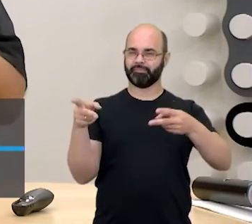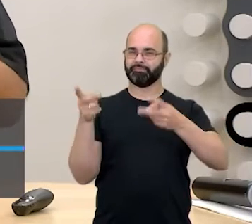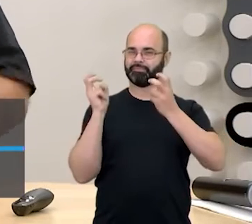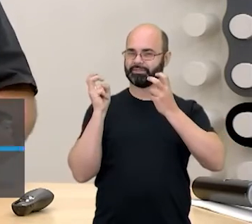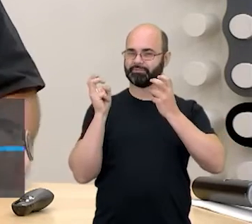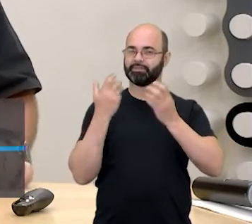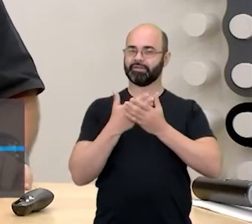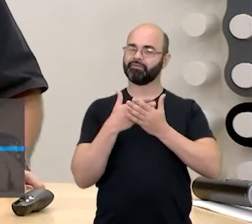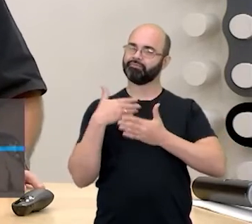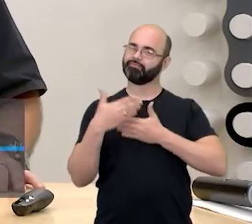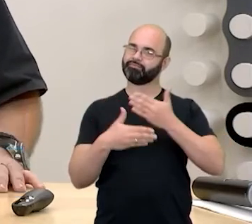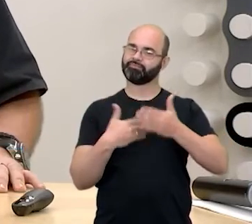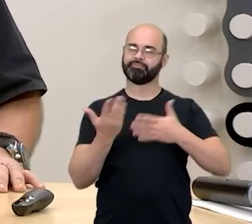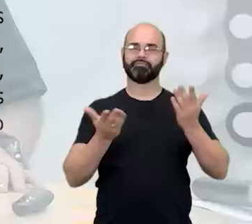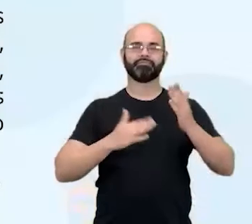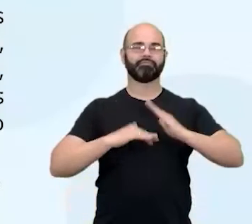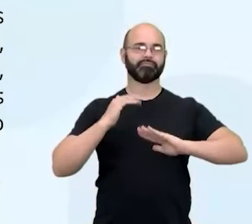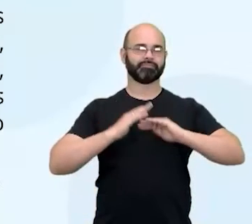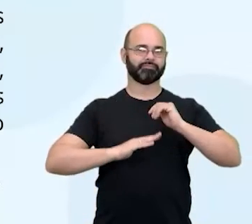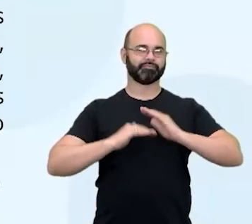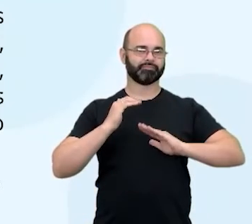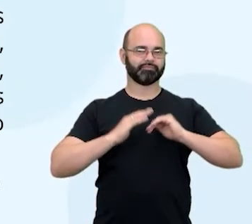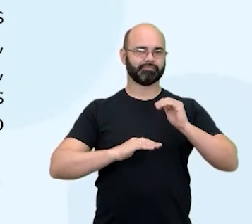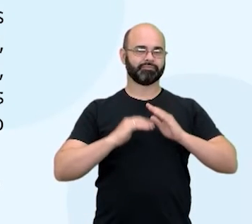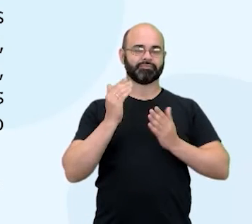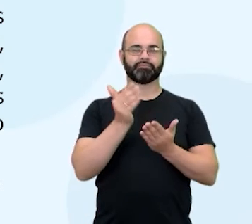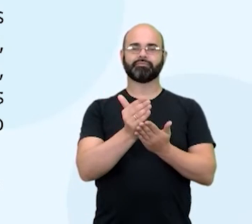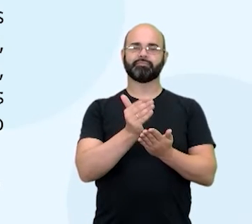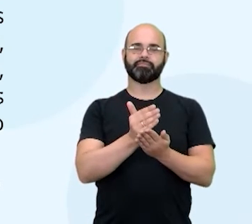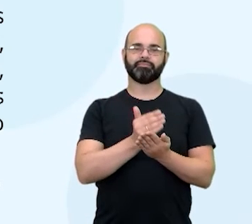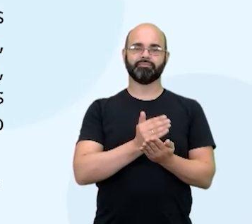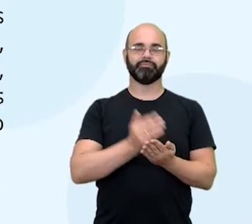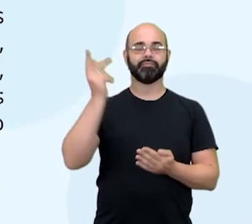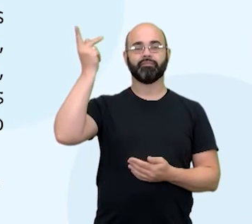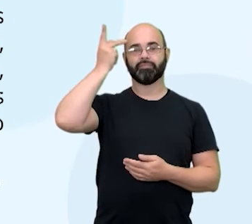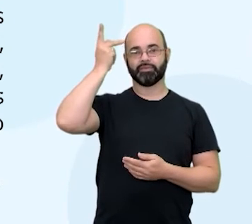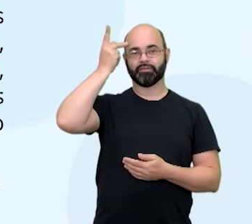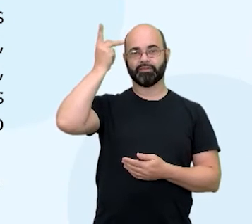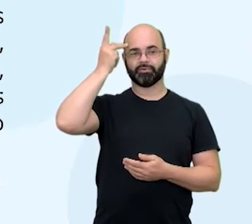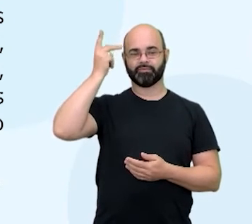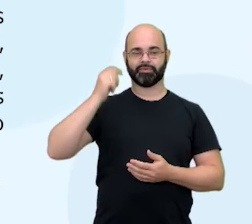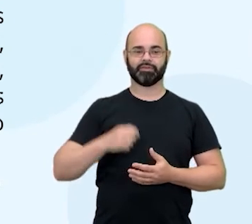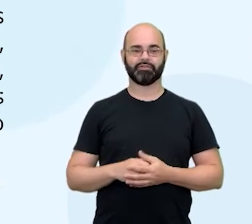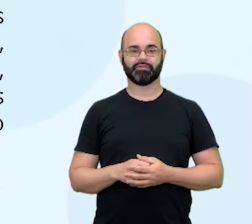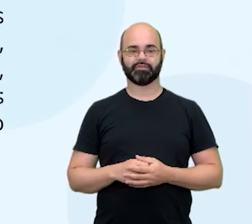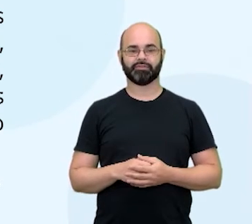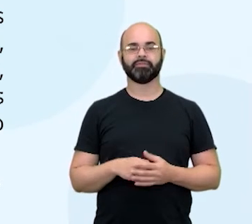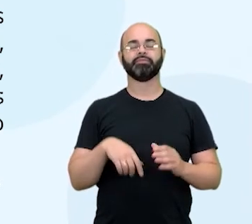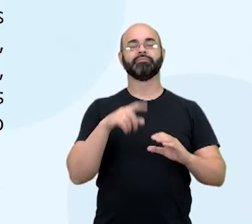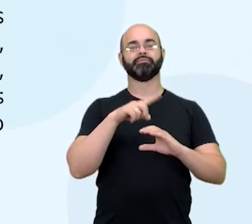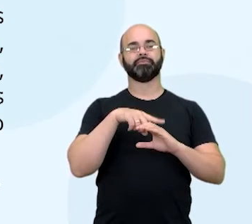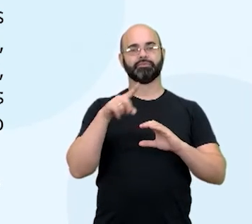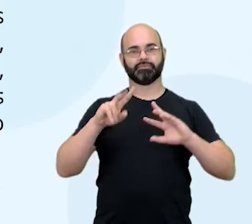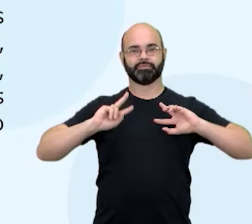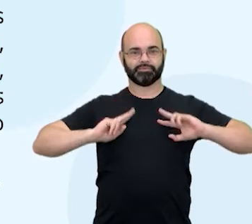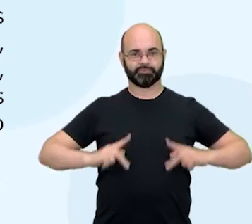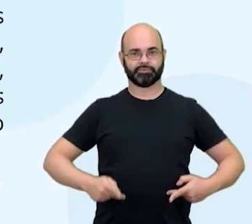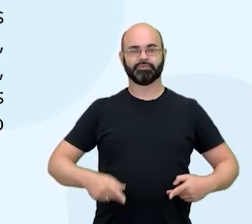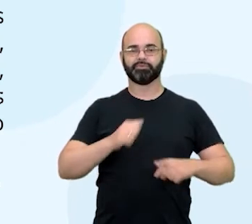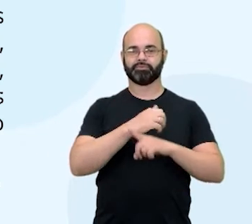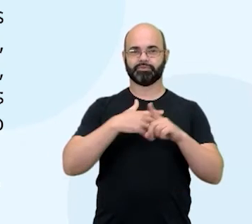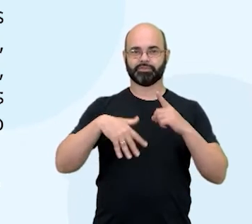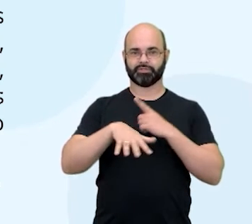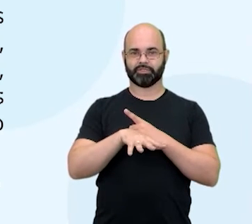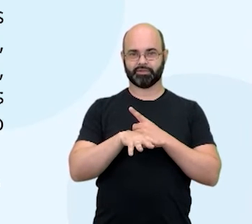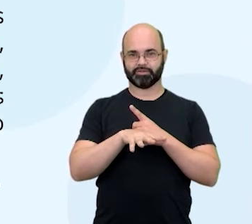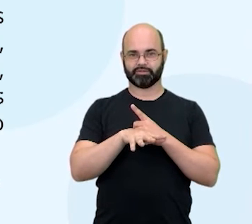aulas. E aí nós vamos ter aí habilidades do currículo paulista, que também são habilidades aí das ciências humanas, sociais e